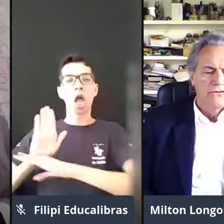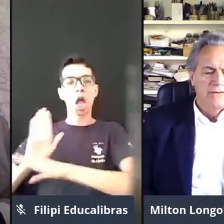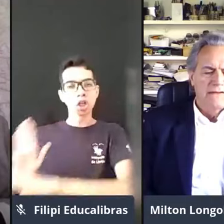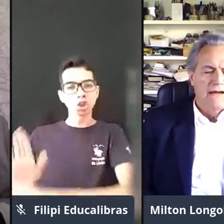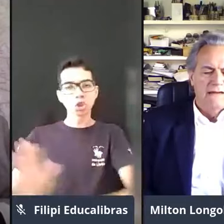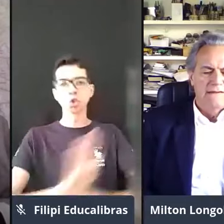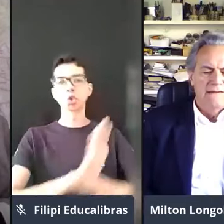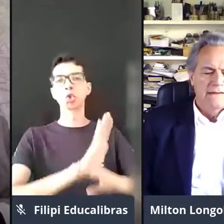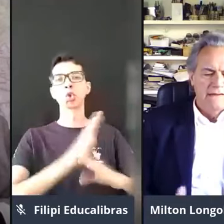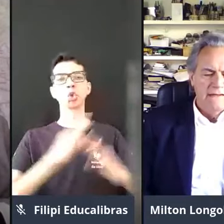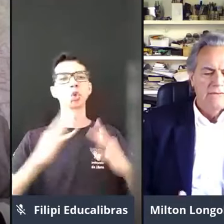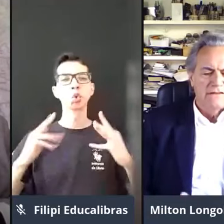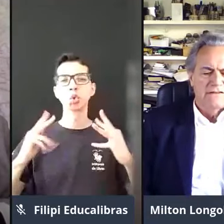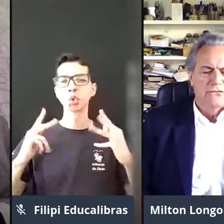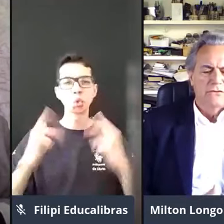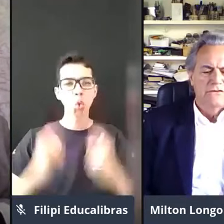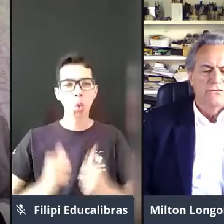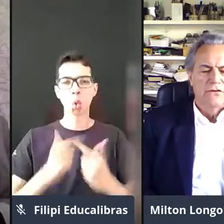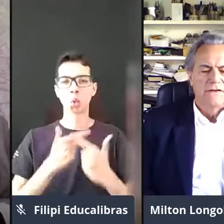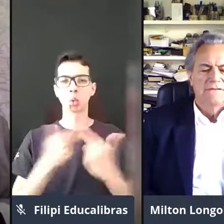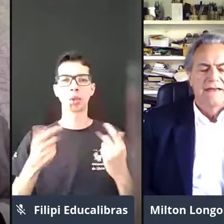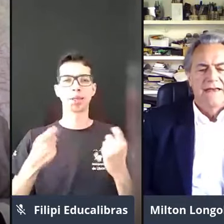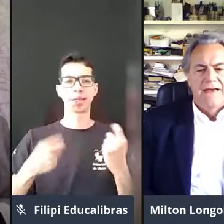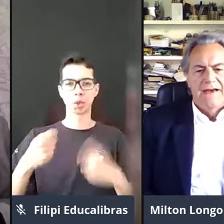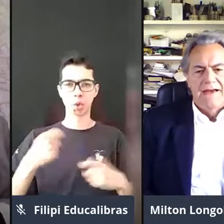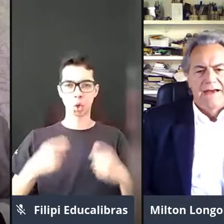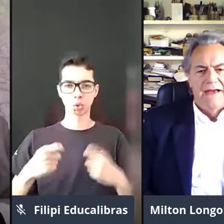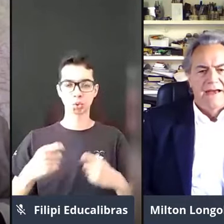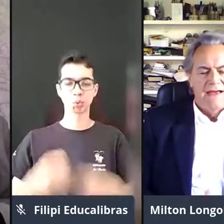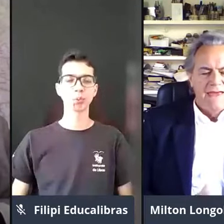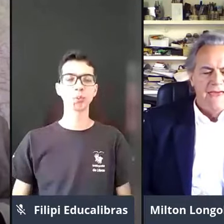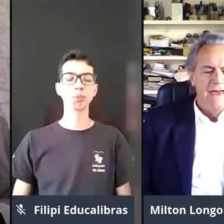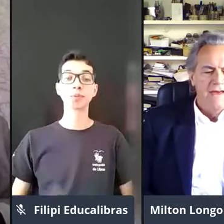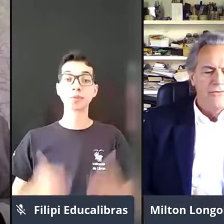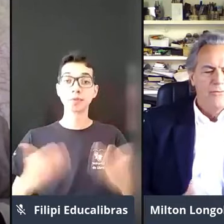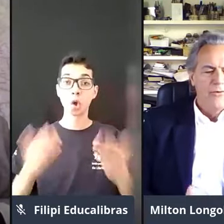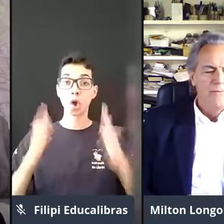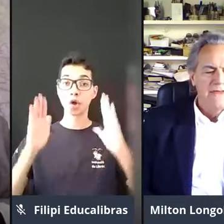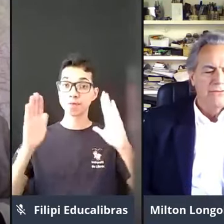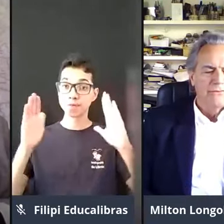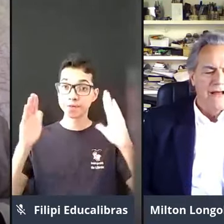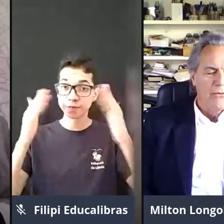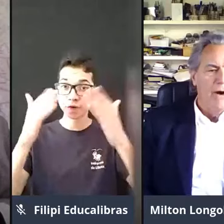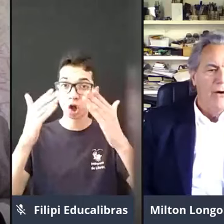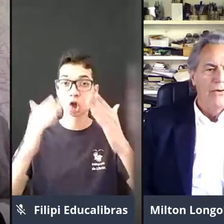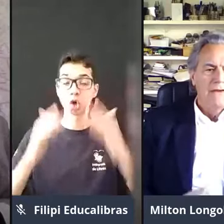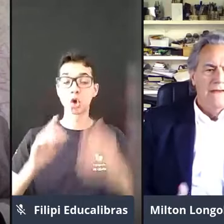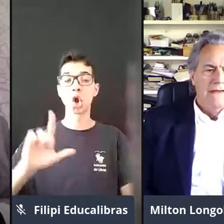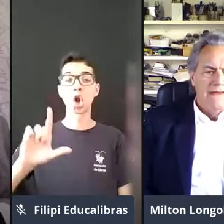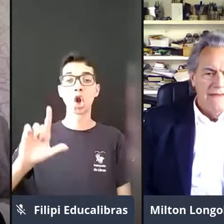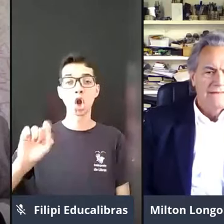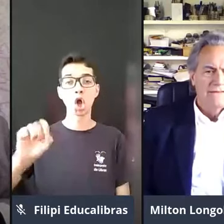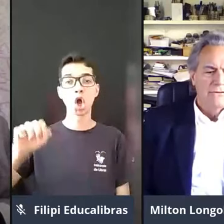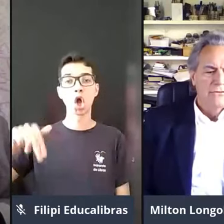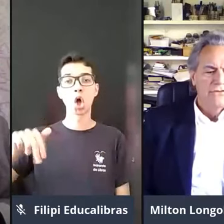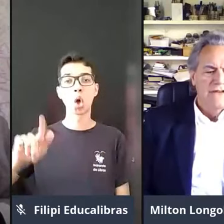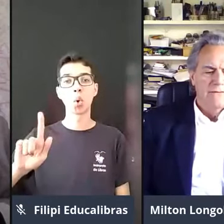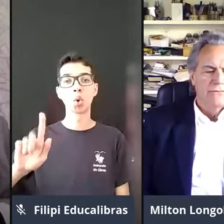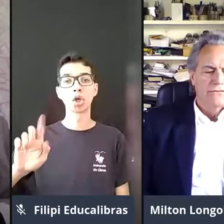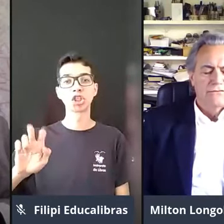da longevidade, em criando essas condições, é um momento na qual